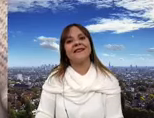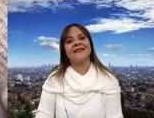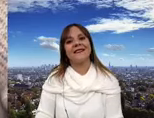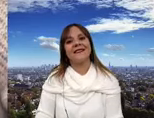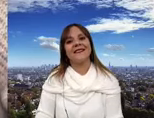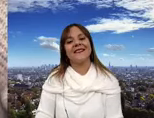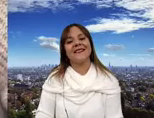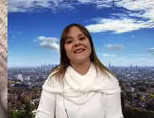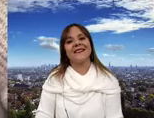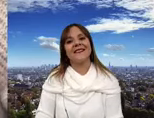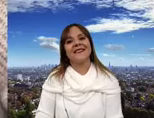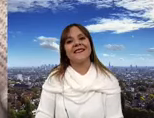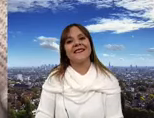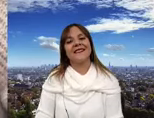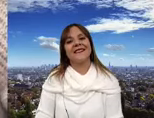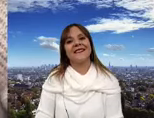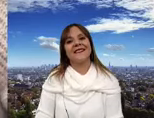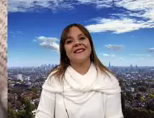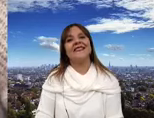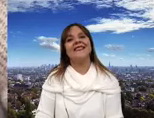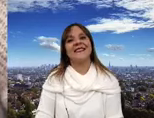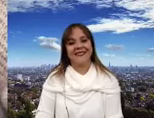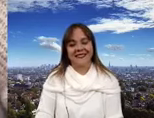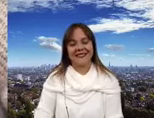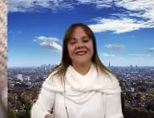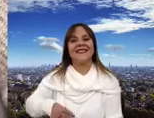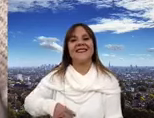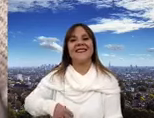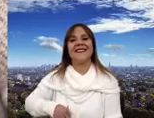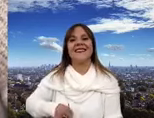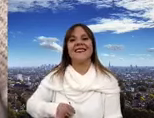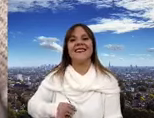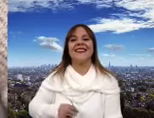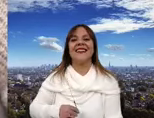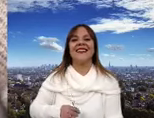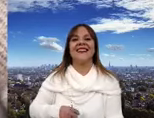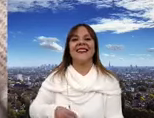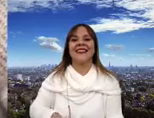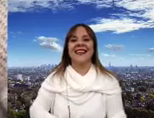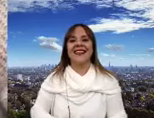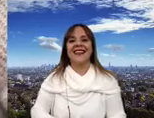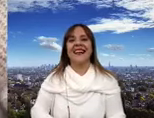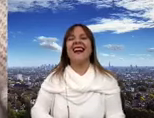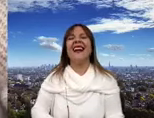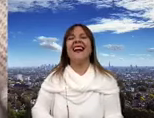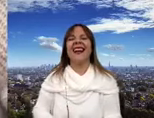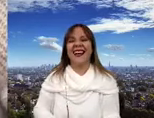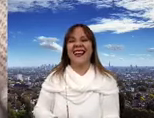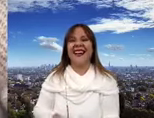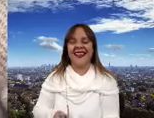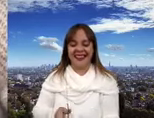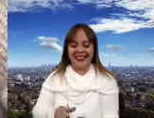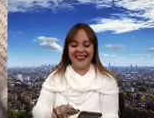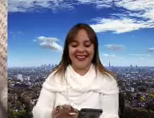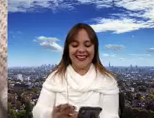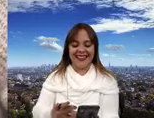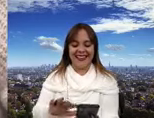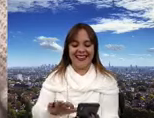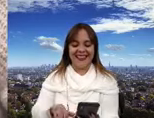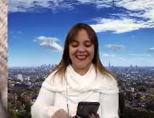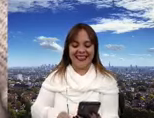encontro sempre descobrindo novas coisas, tanto de você quanto da vida. Inúmeras coisas em você são